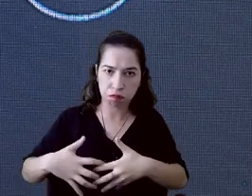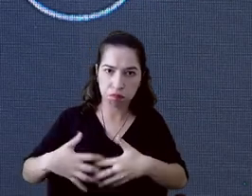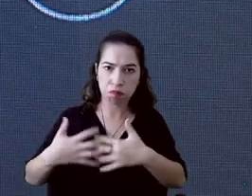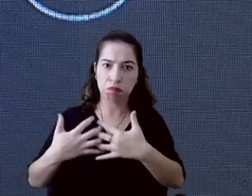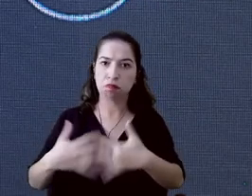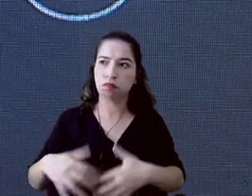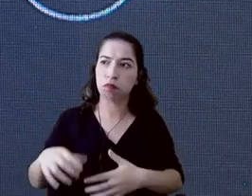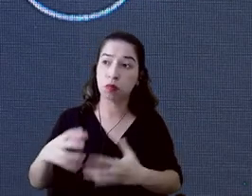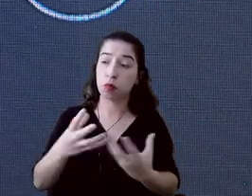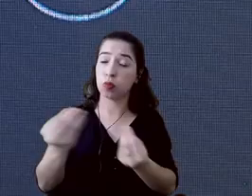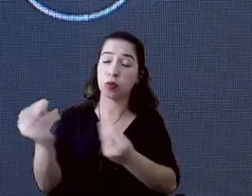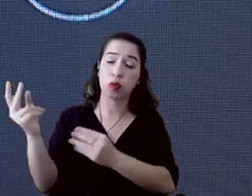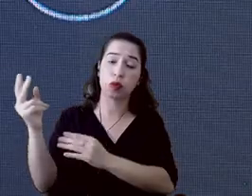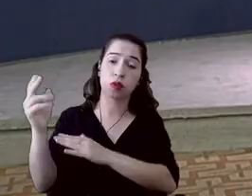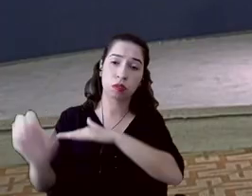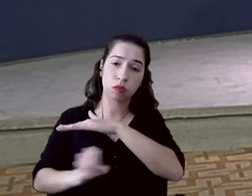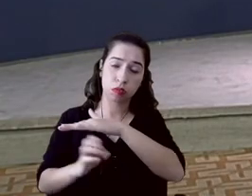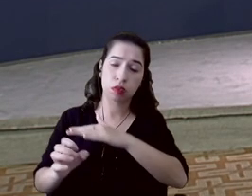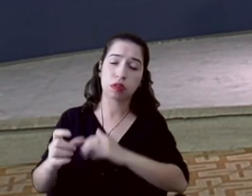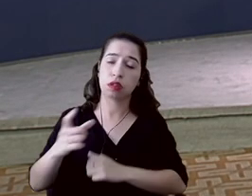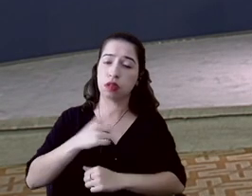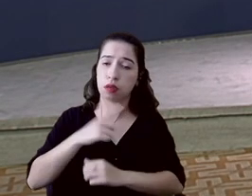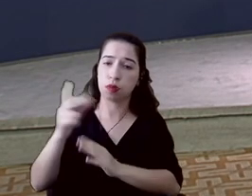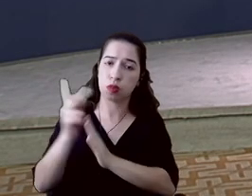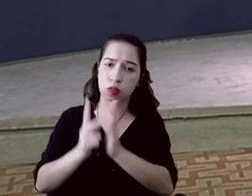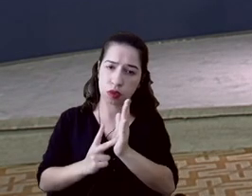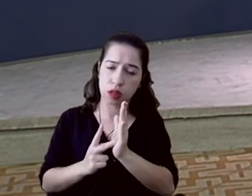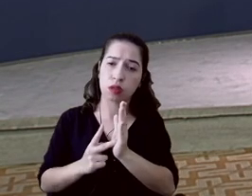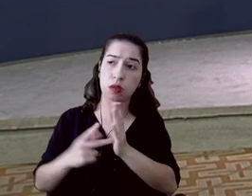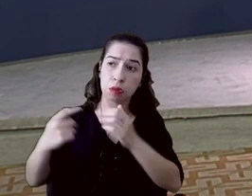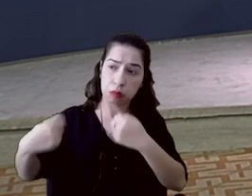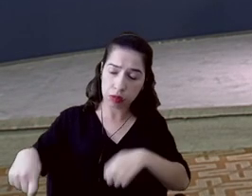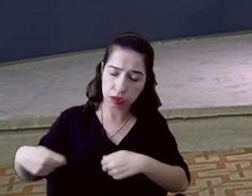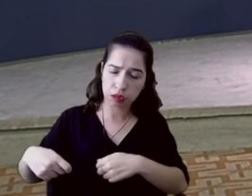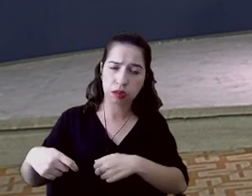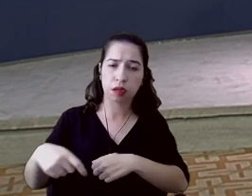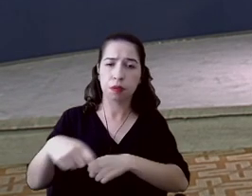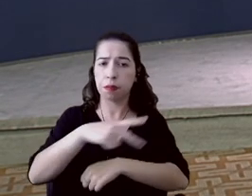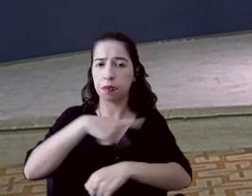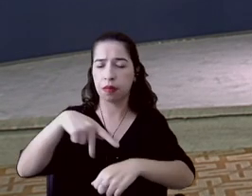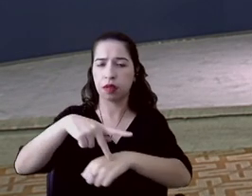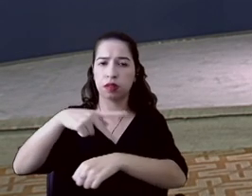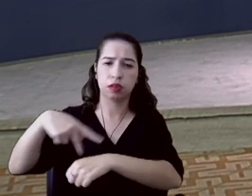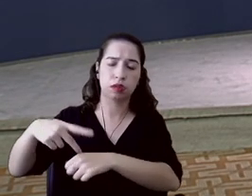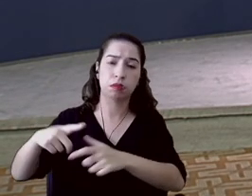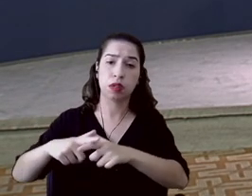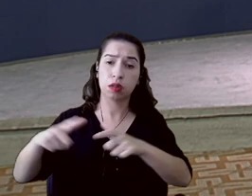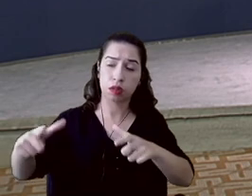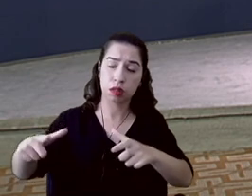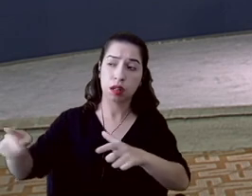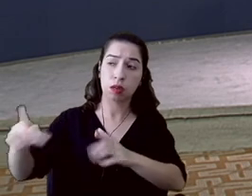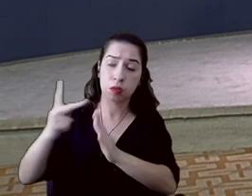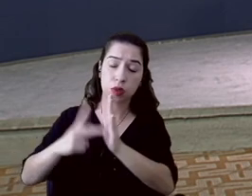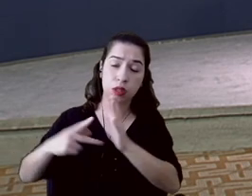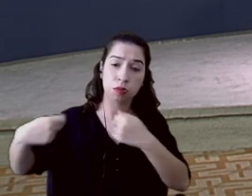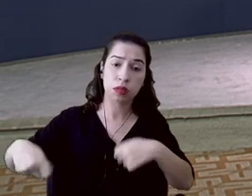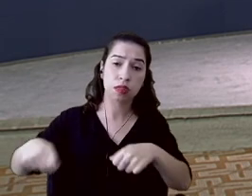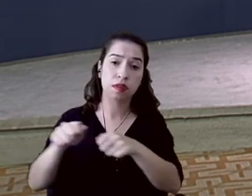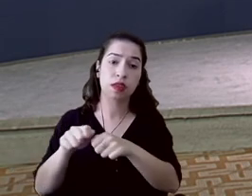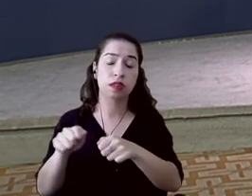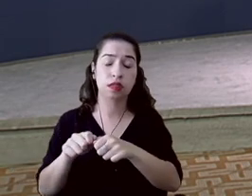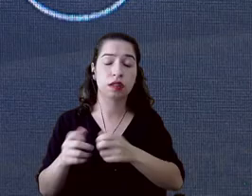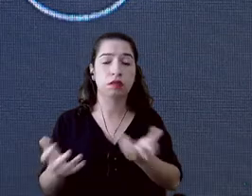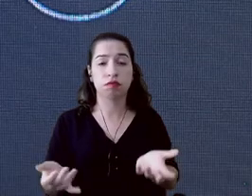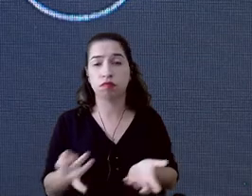precisa ir ela tá subutilizada na maioria dos países Então são coisas serem são projetos serem feitos Ah ela de repente